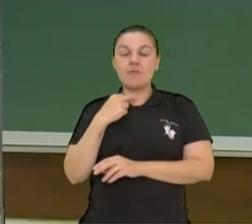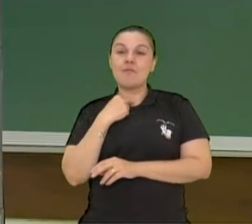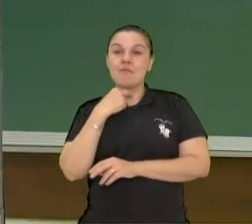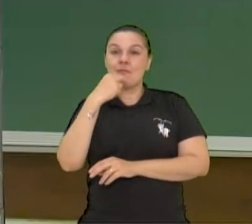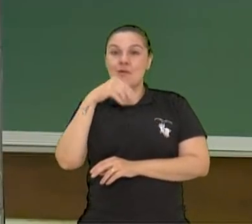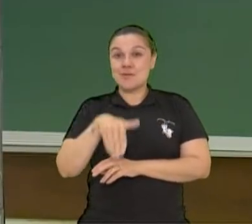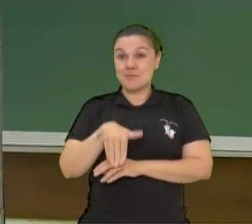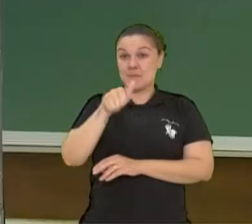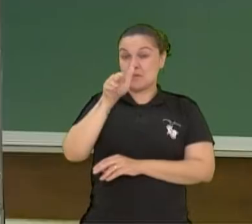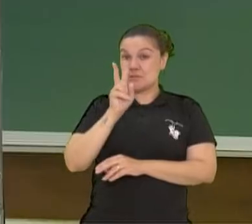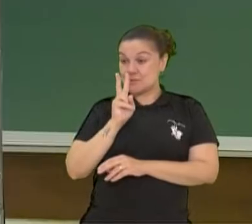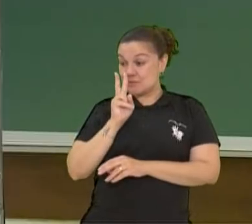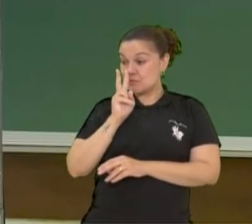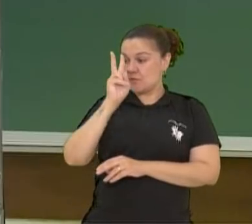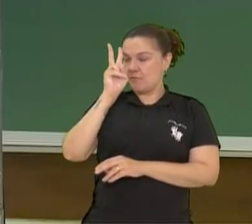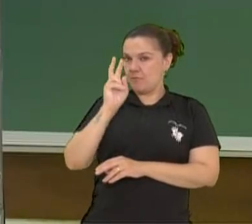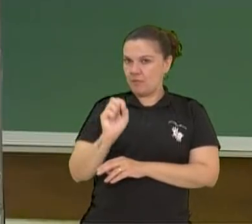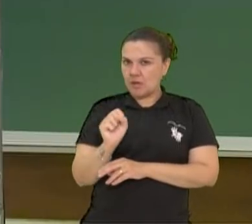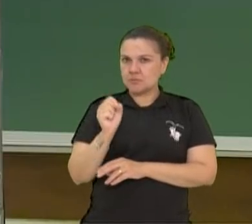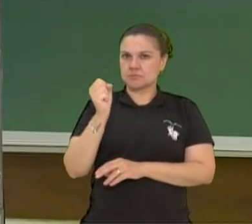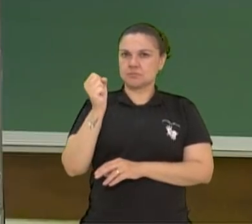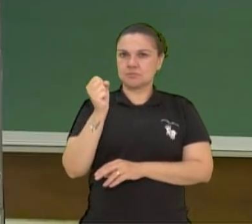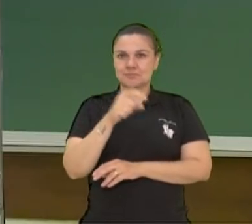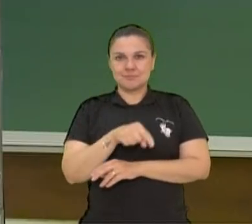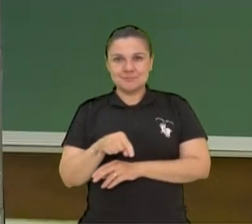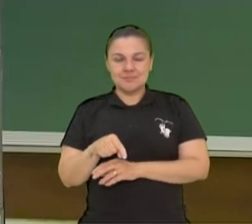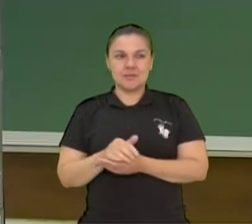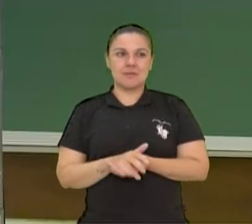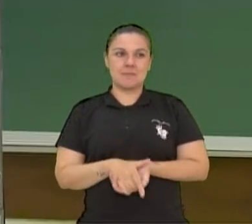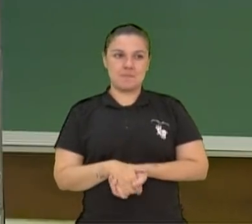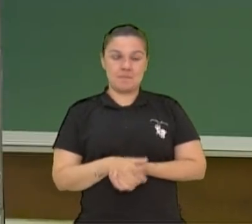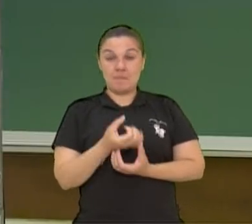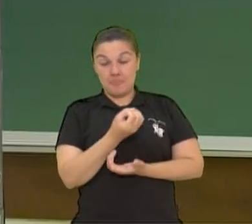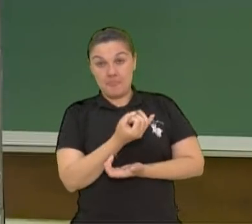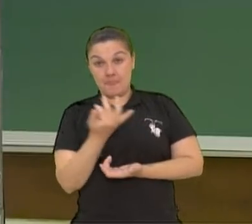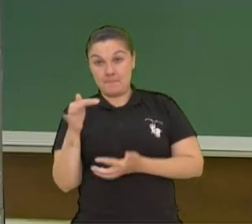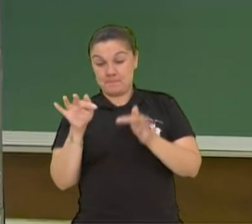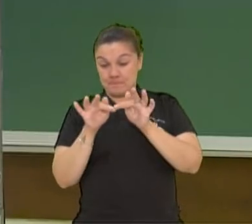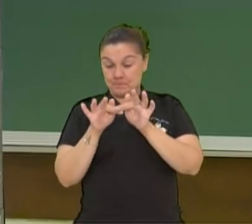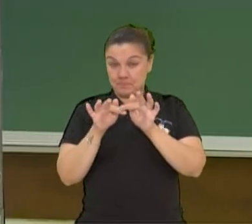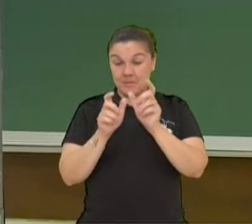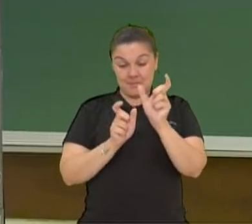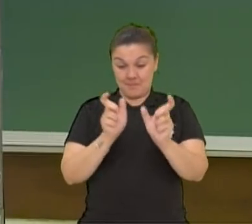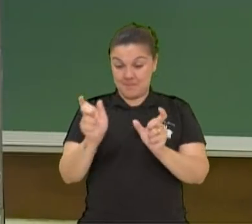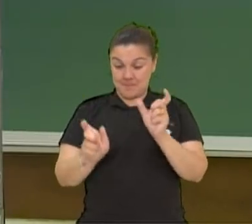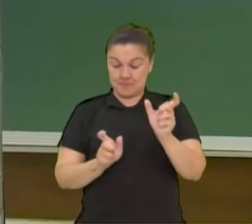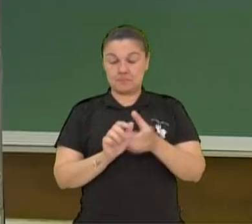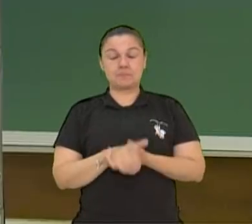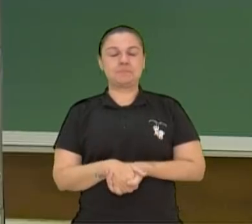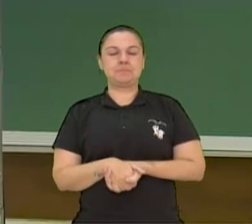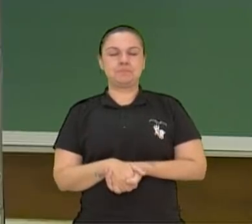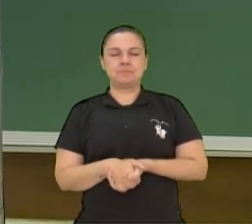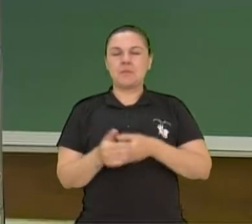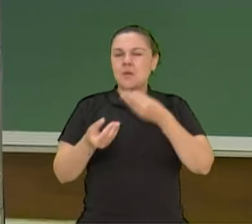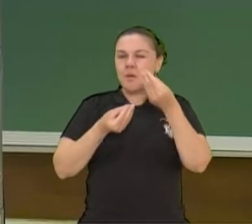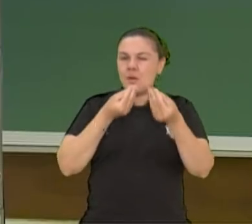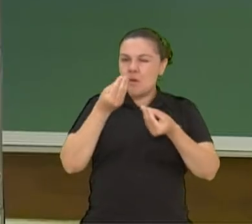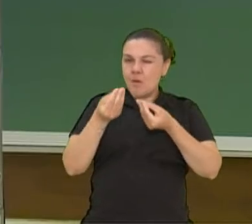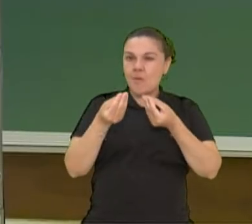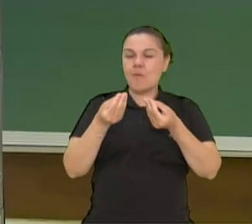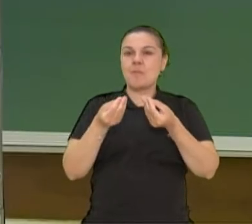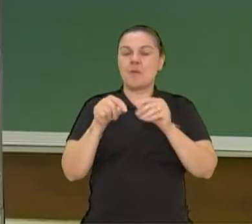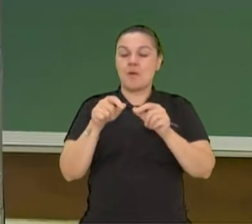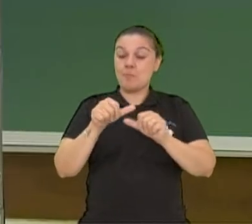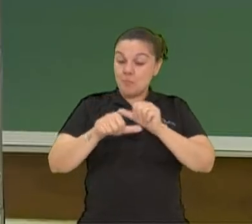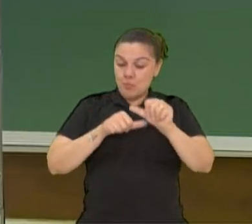som sai com mais ênfase, né? Sai mais acentuado em determinadas sílabas em detrimento de outras, como que isso pode até